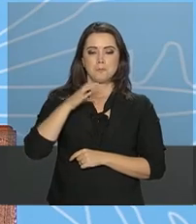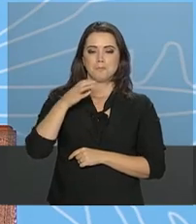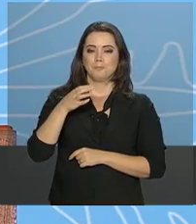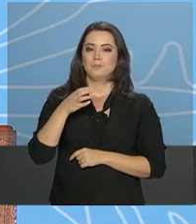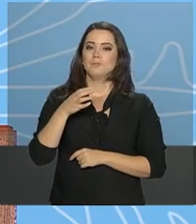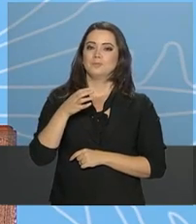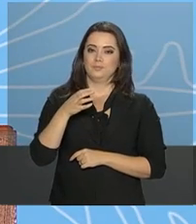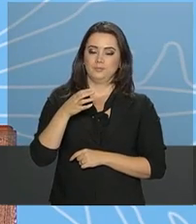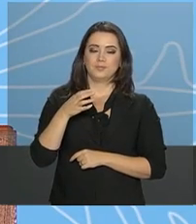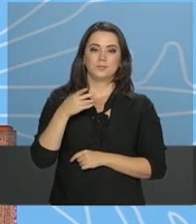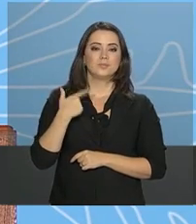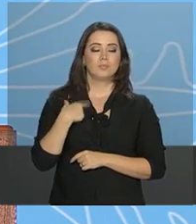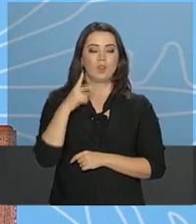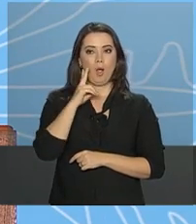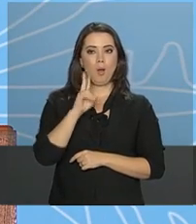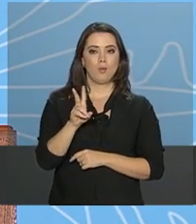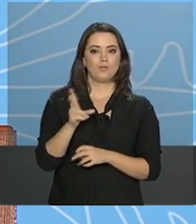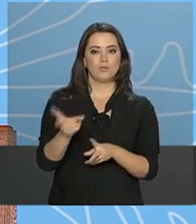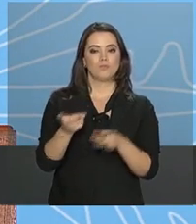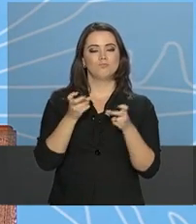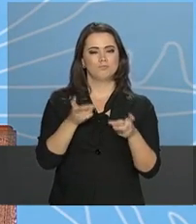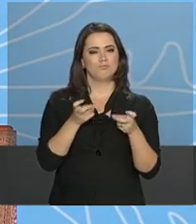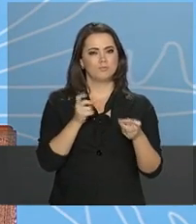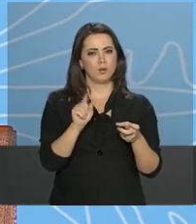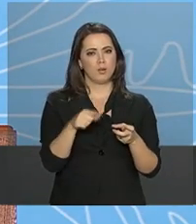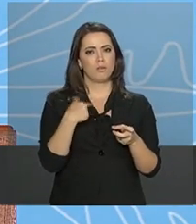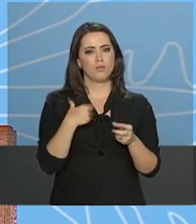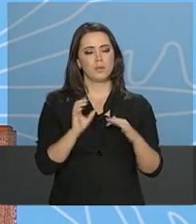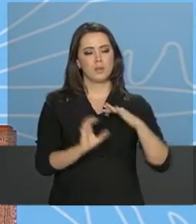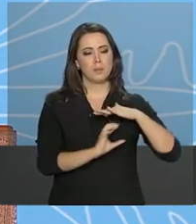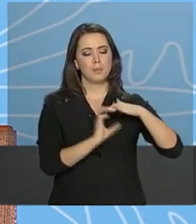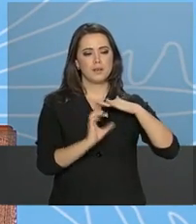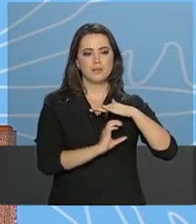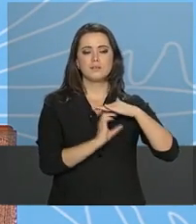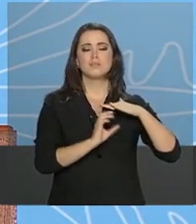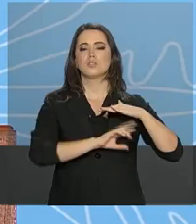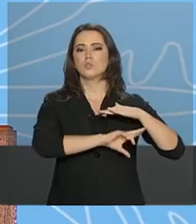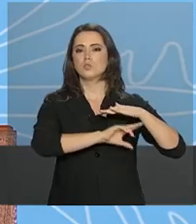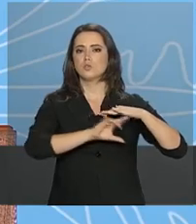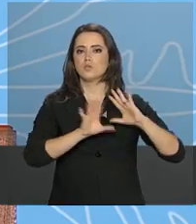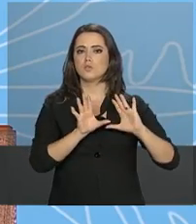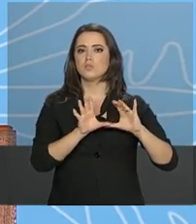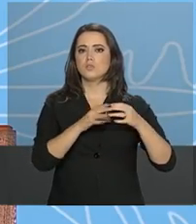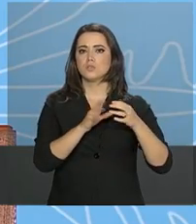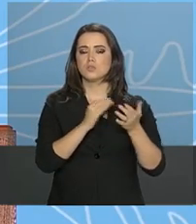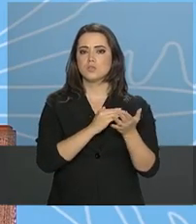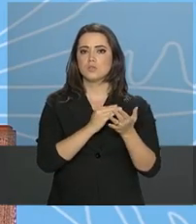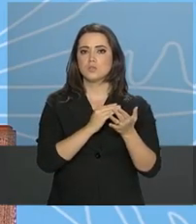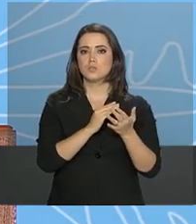encorajador constatar que a iniciativa já chega à sua